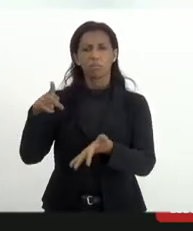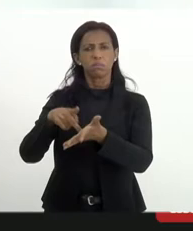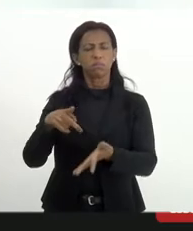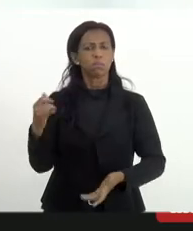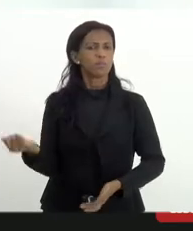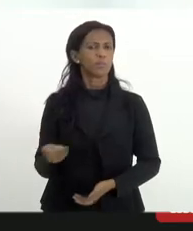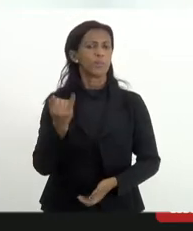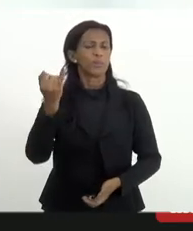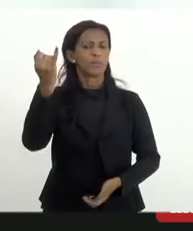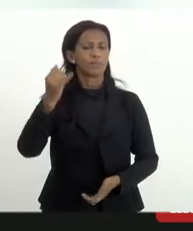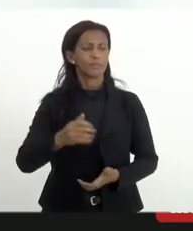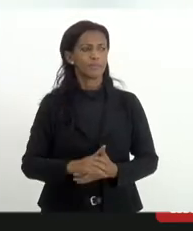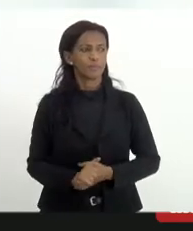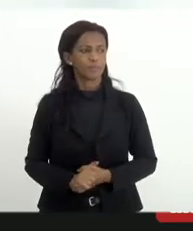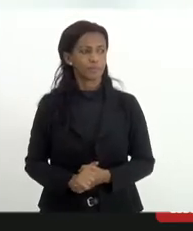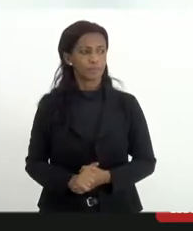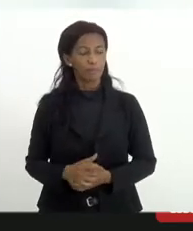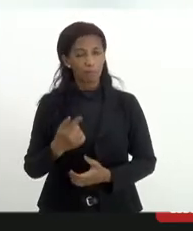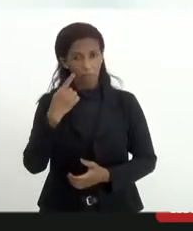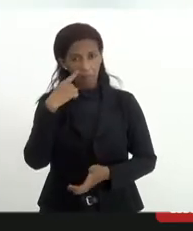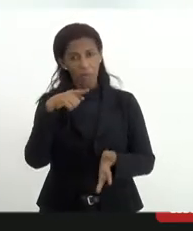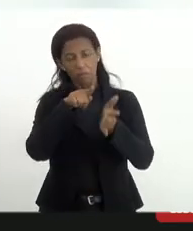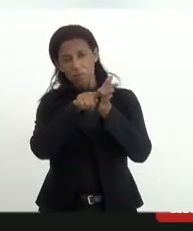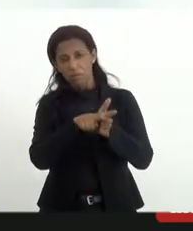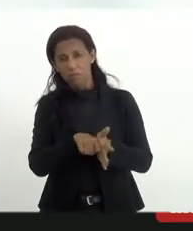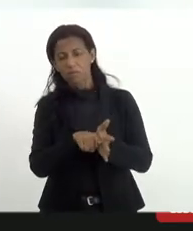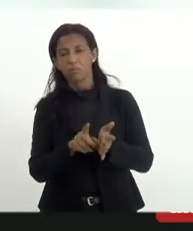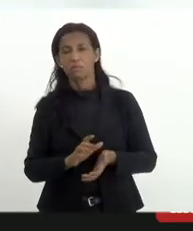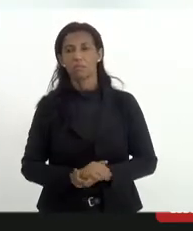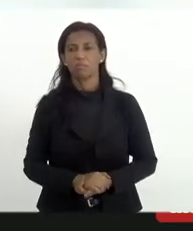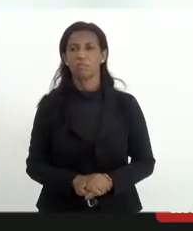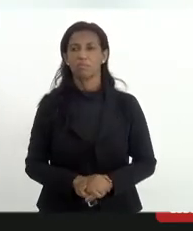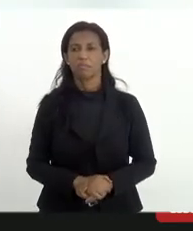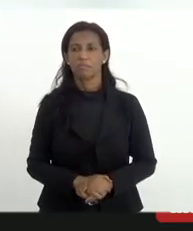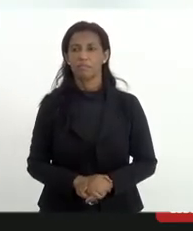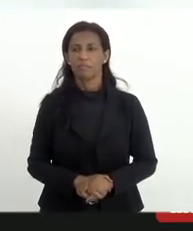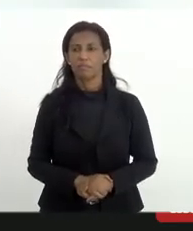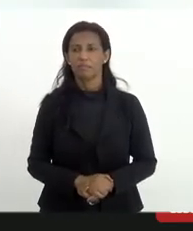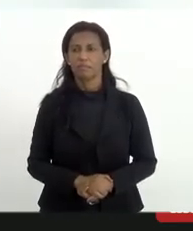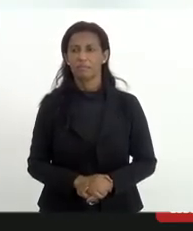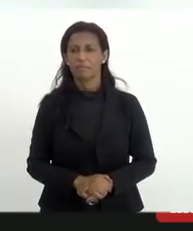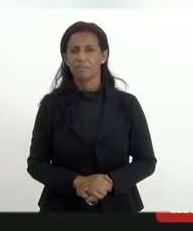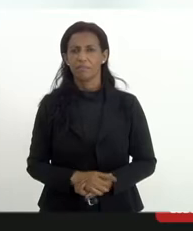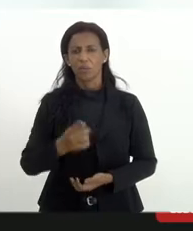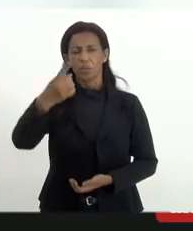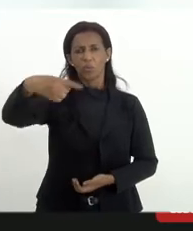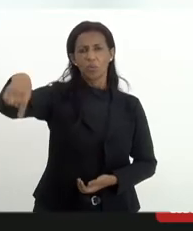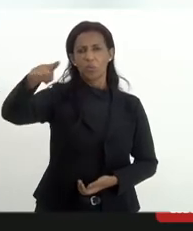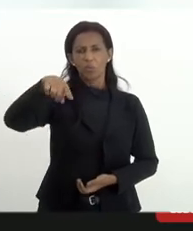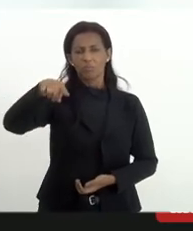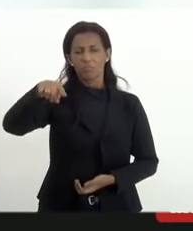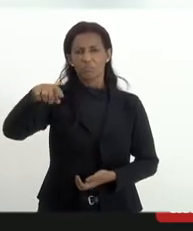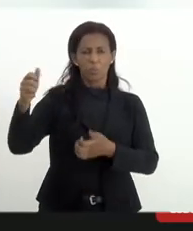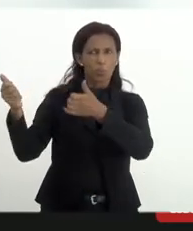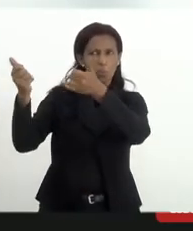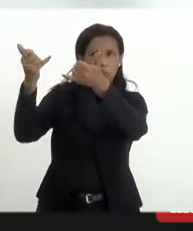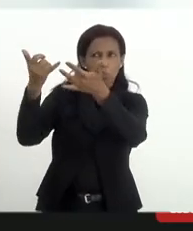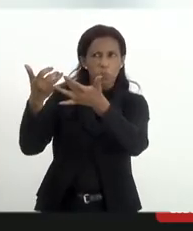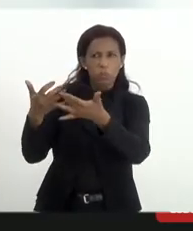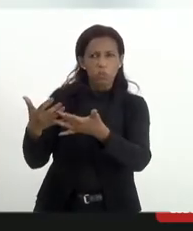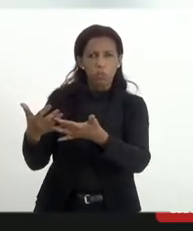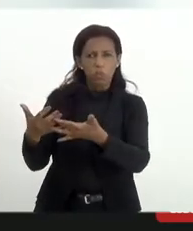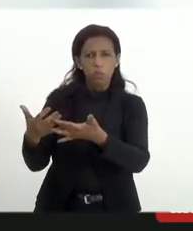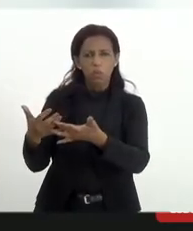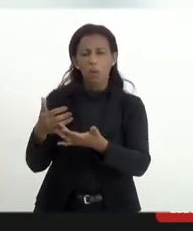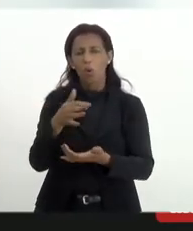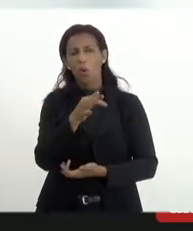Maneira. Eu verifico que o que o senhor explicitou, o